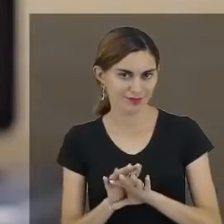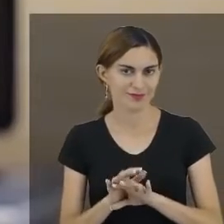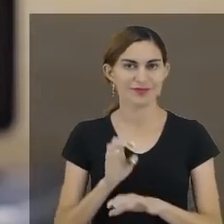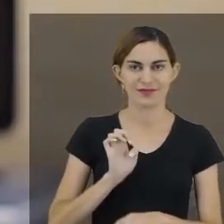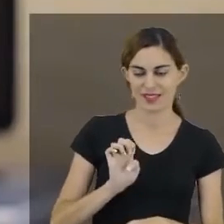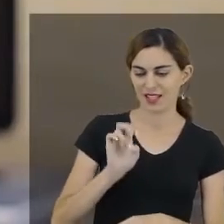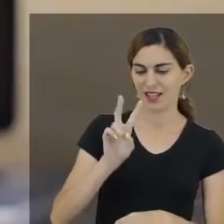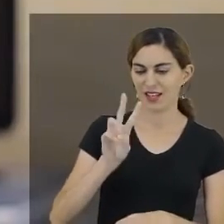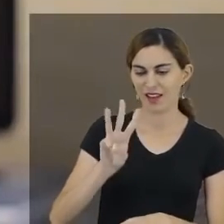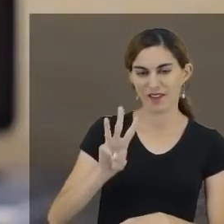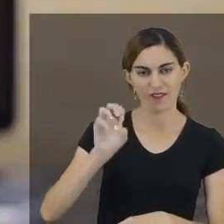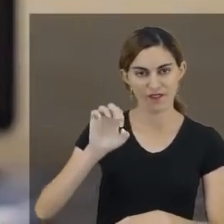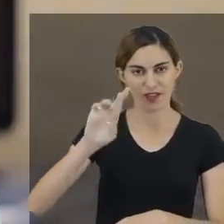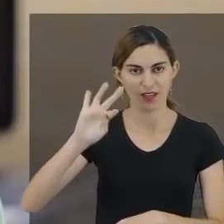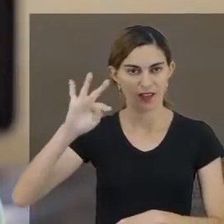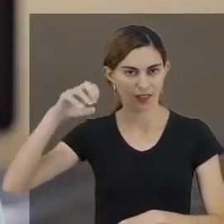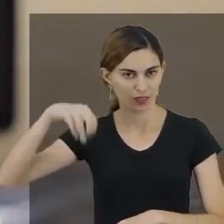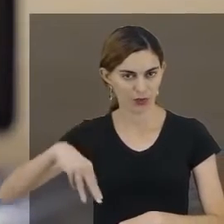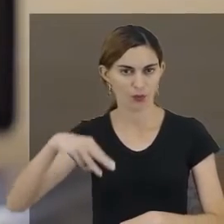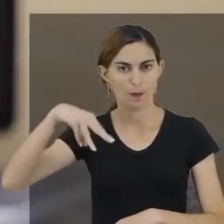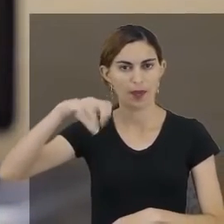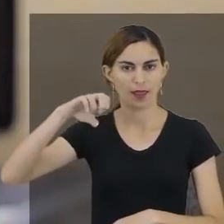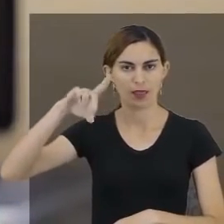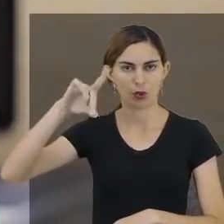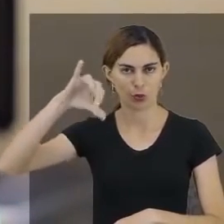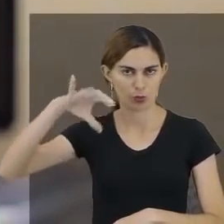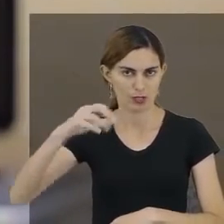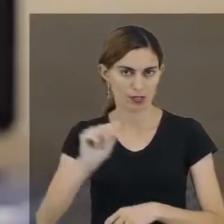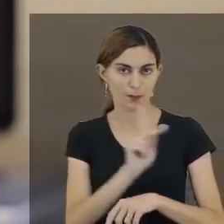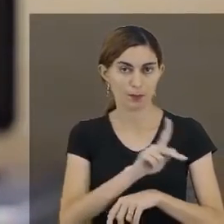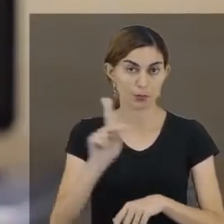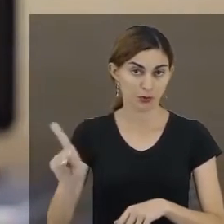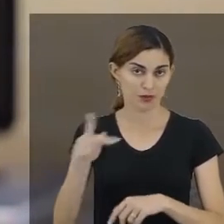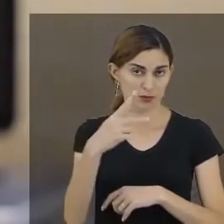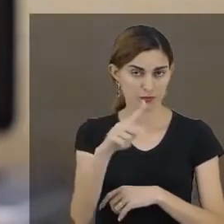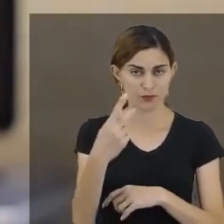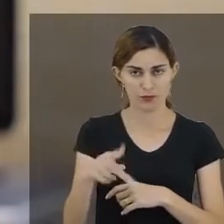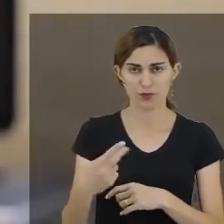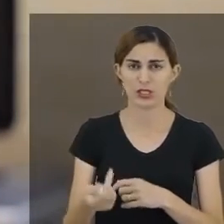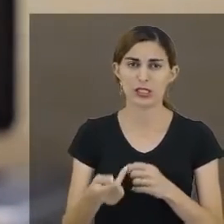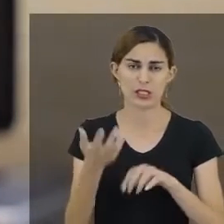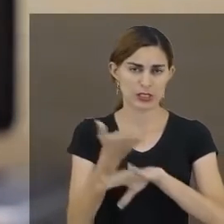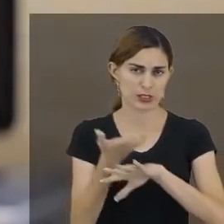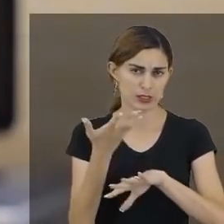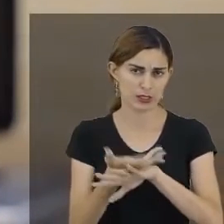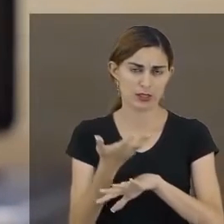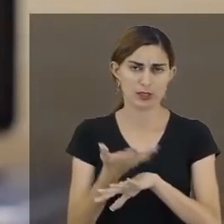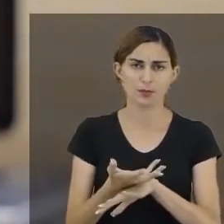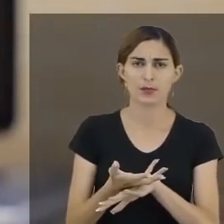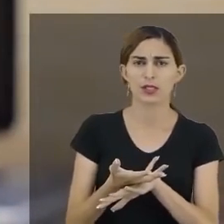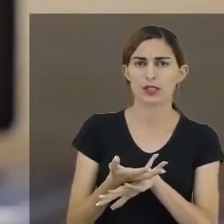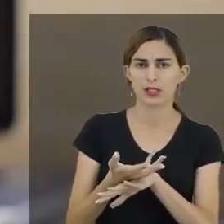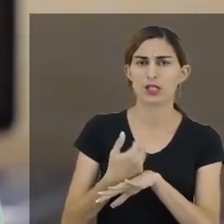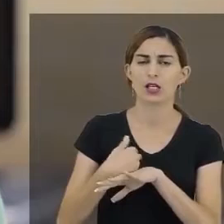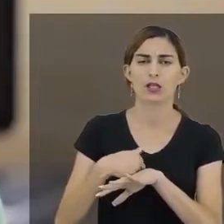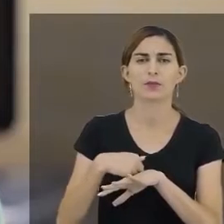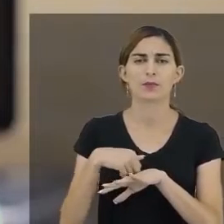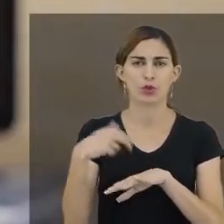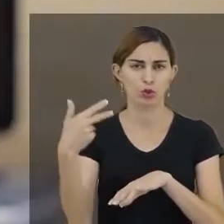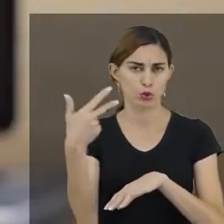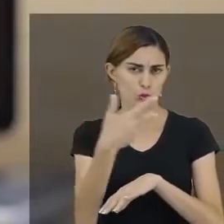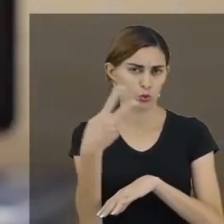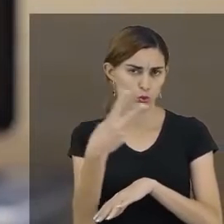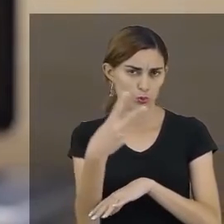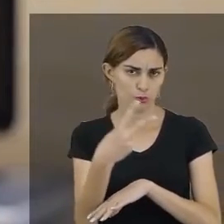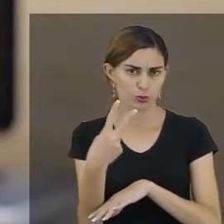Olá, meu nome é Everton Mendonça, eu sou o professor de vocês da disciplina Ilustração Vetorial para a Web. Essa é a